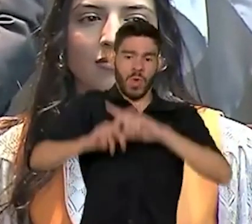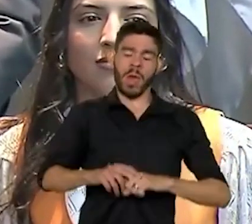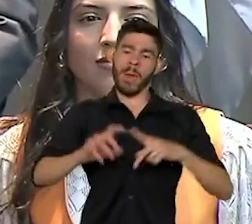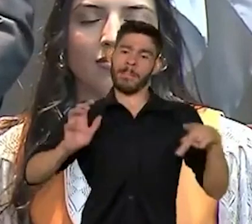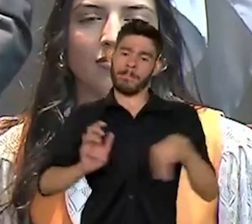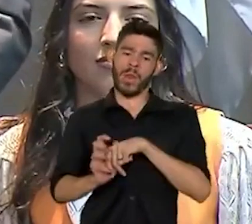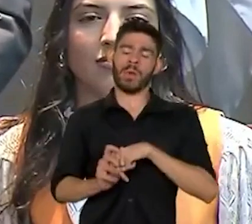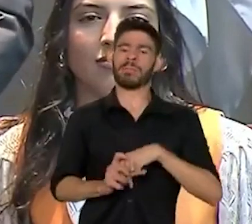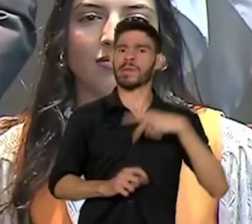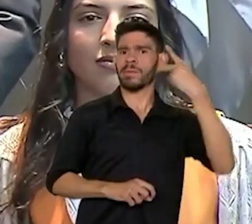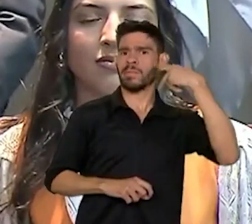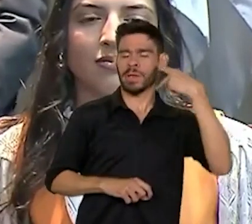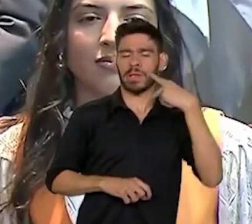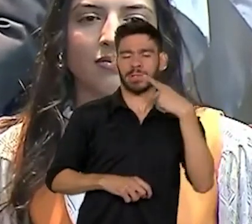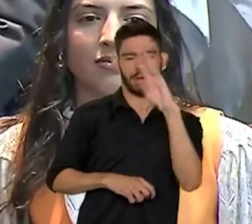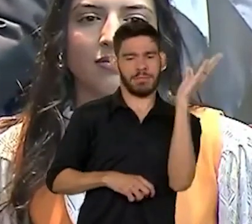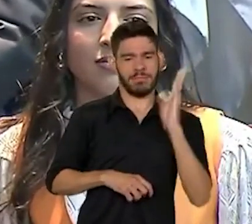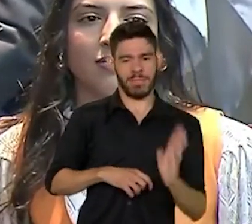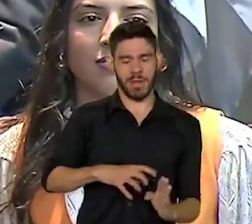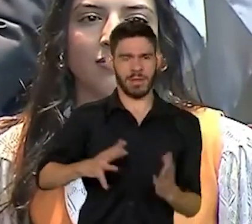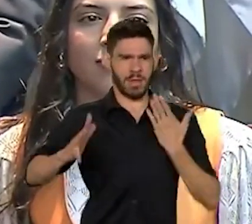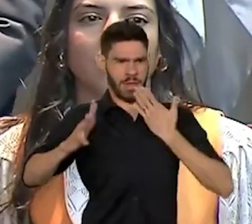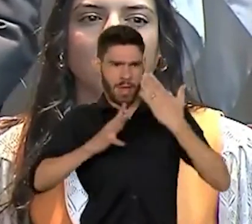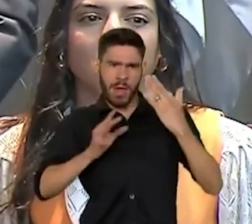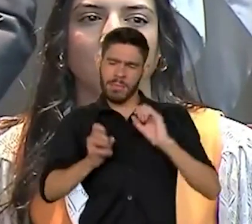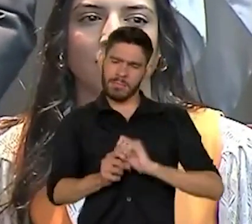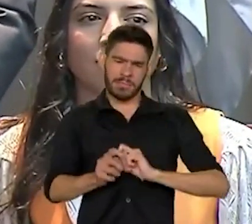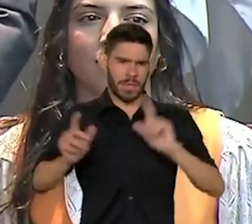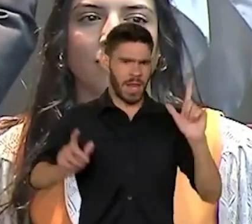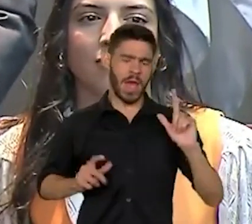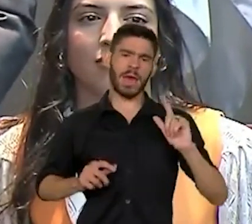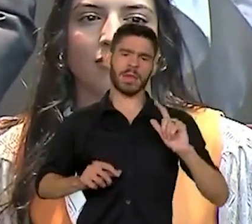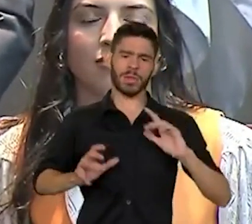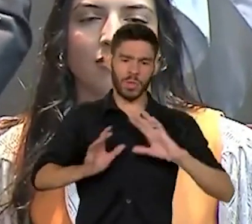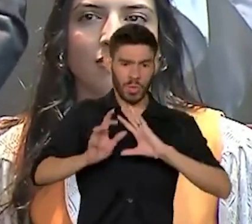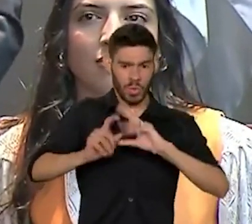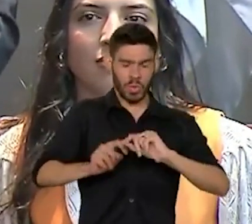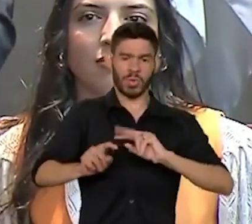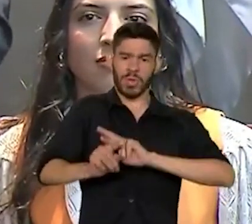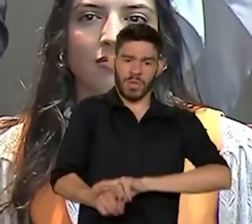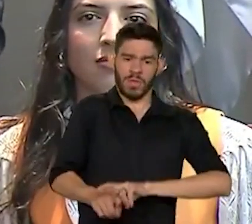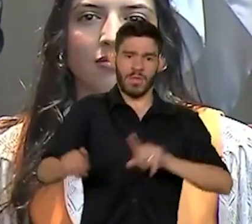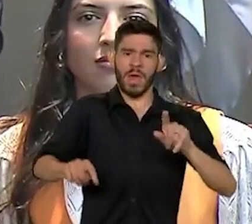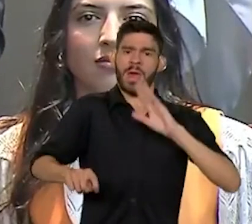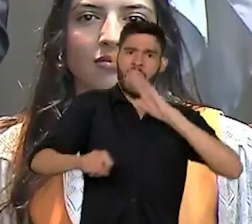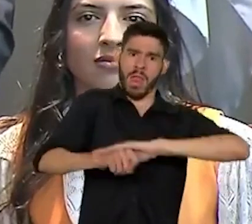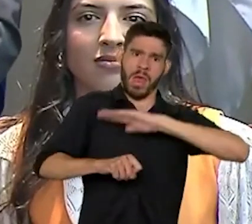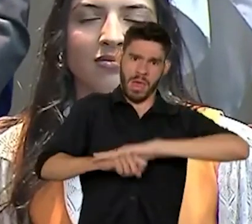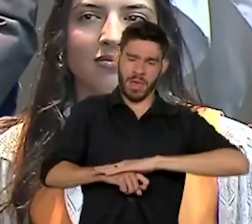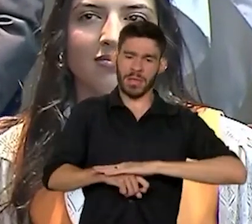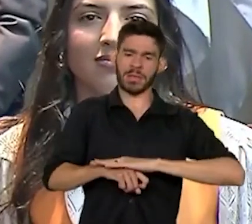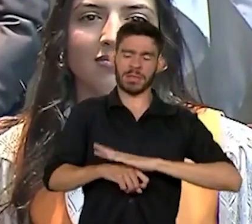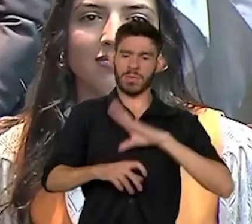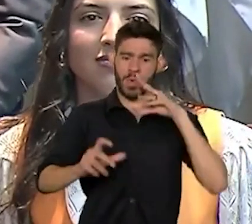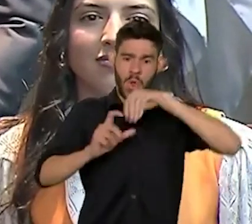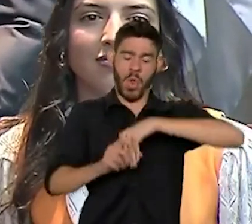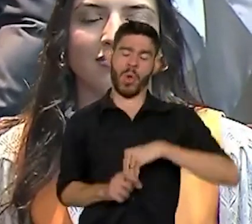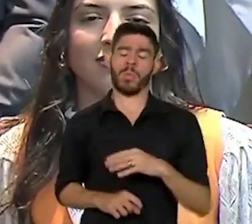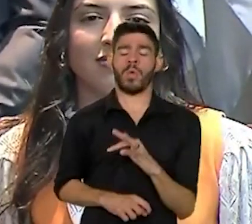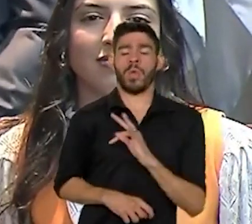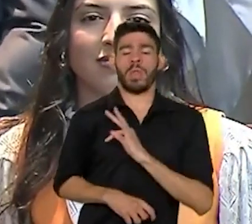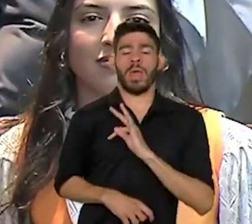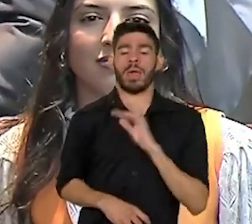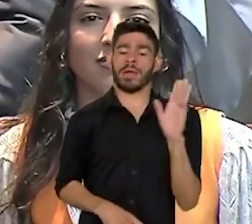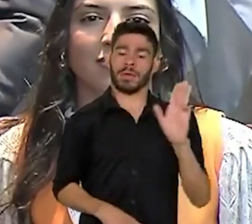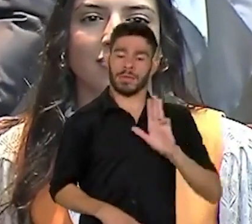brasileira. Até aí a comparação é óbvia. O que faz toda a diferença é fazer parte do time cujo técnico é